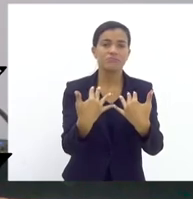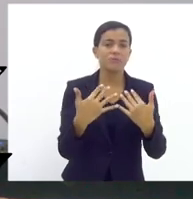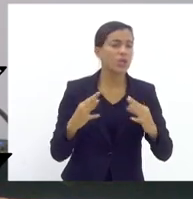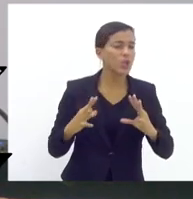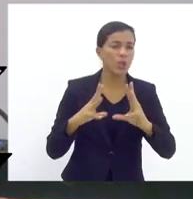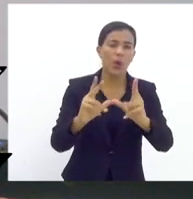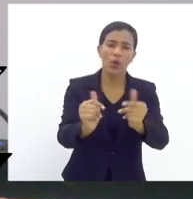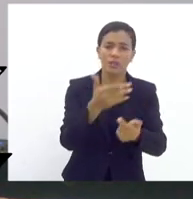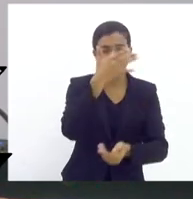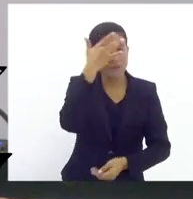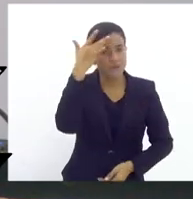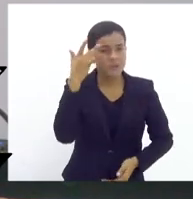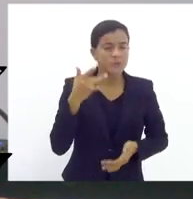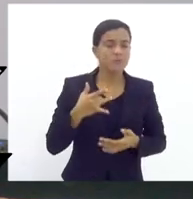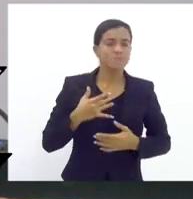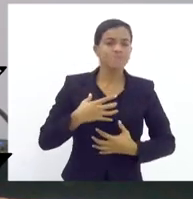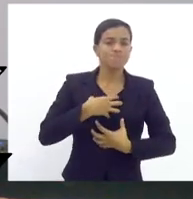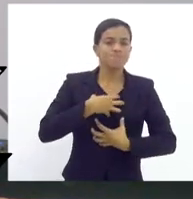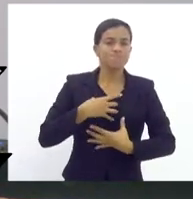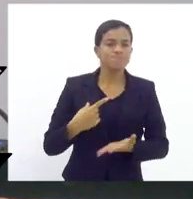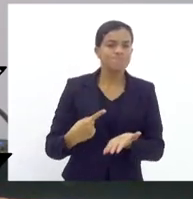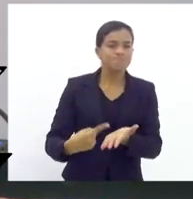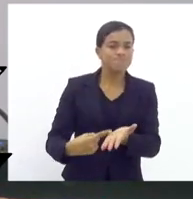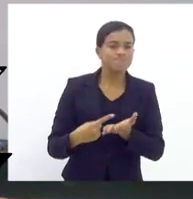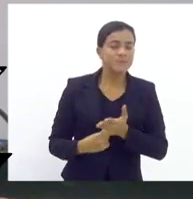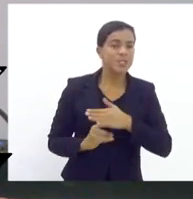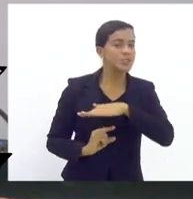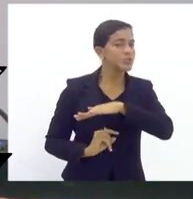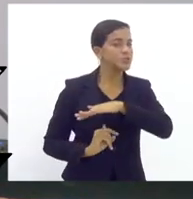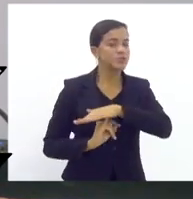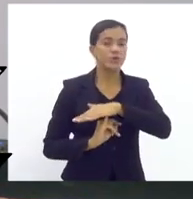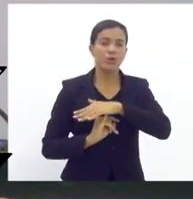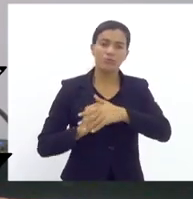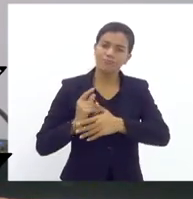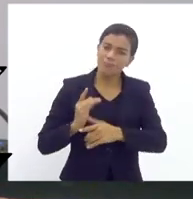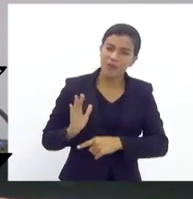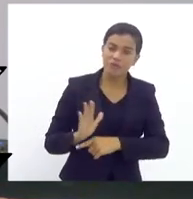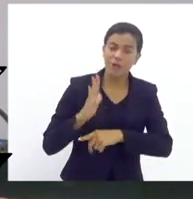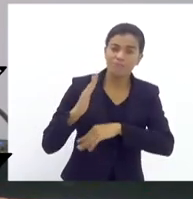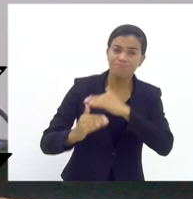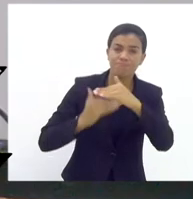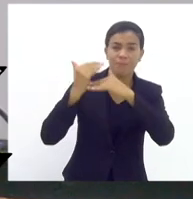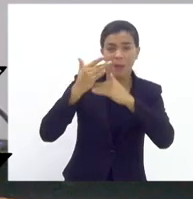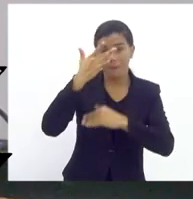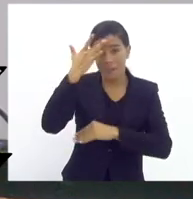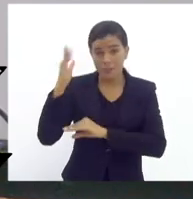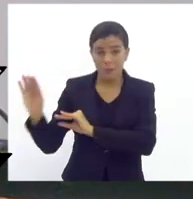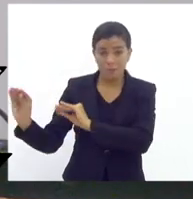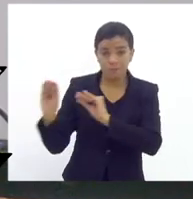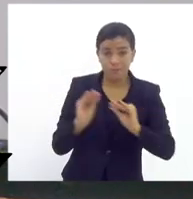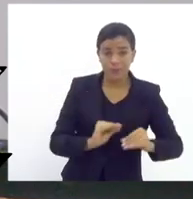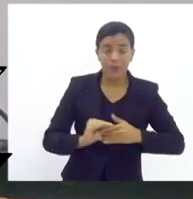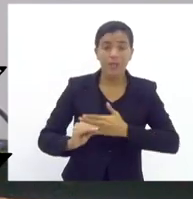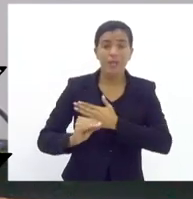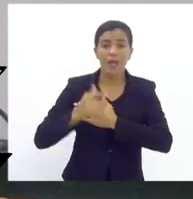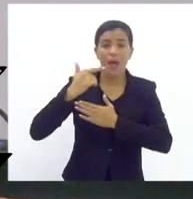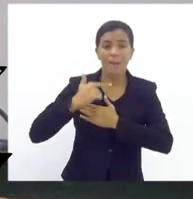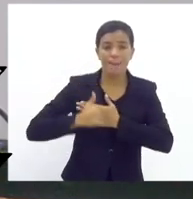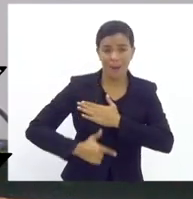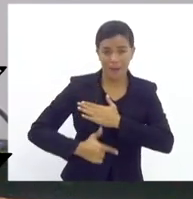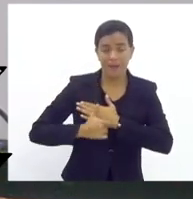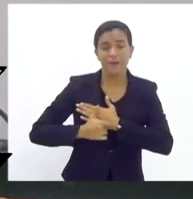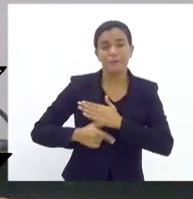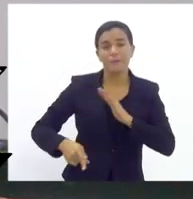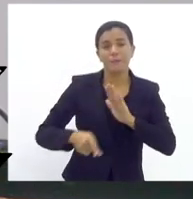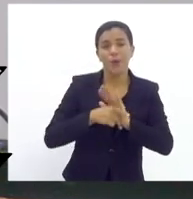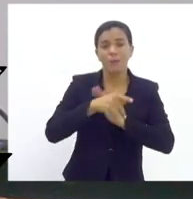Saiam daqui com compromisso institucional de fazer mais pela população imigrante refugiada e a pátria do